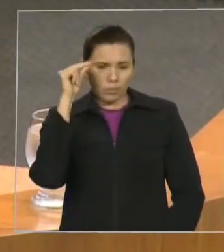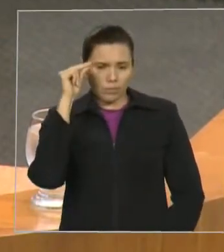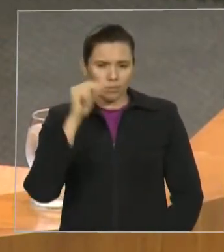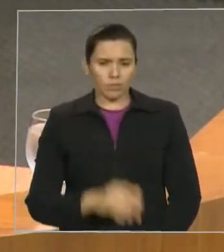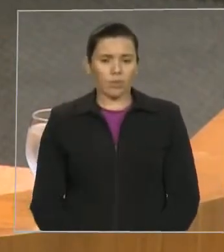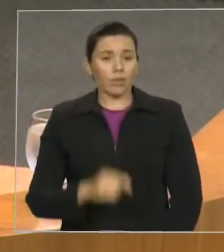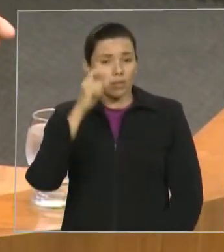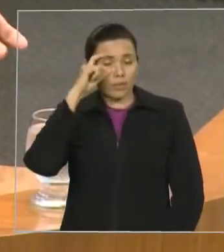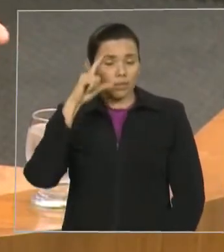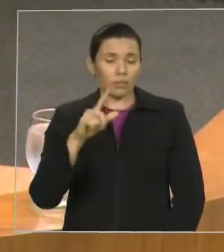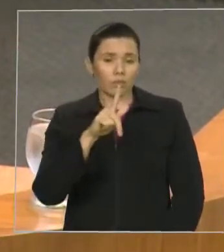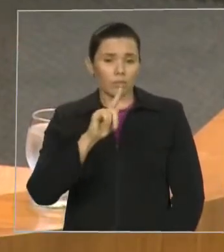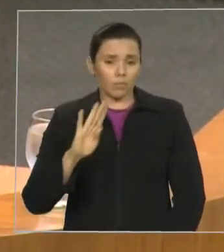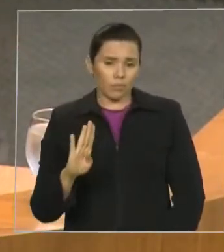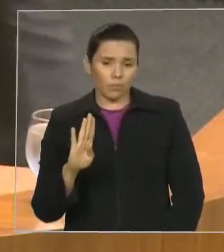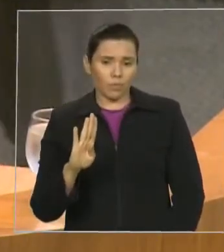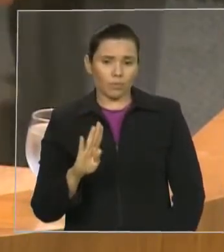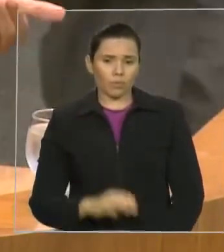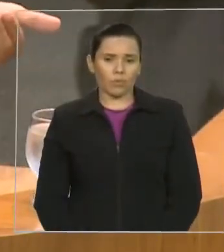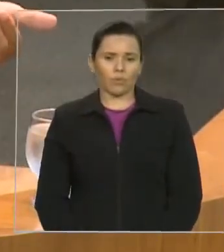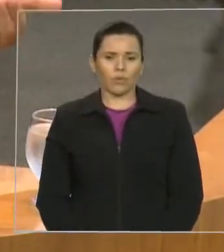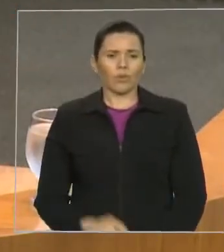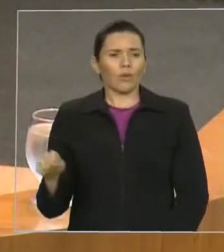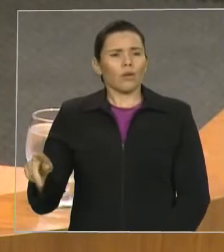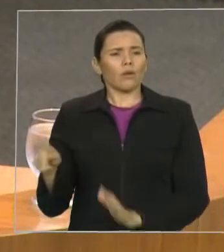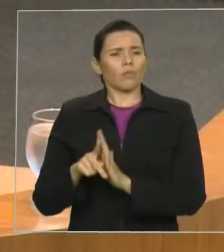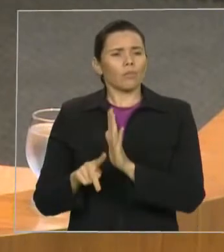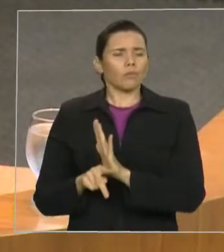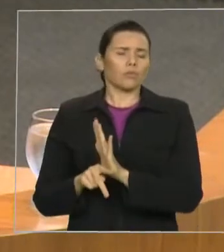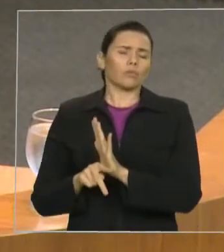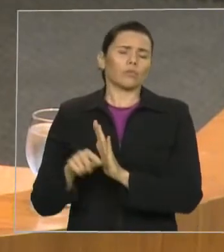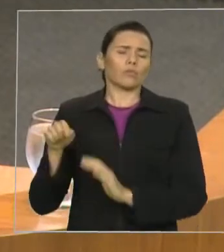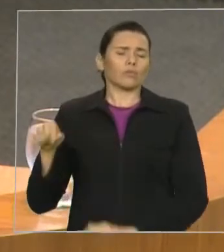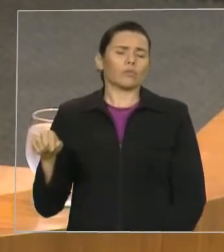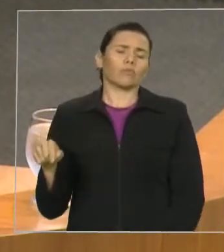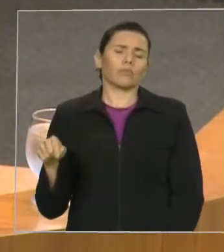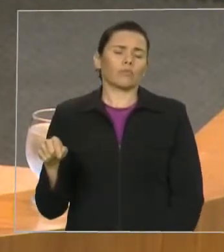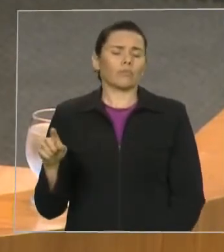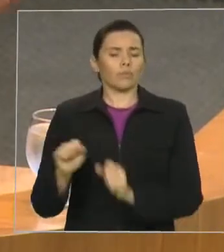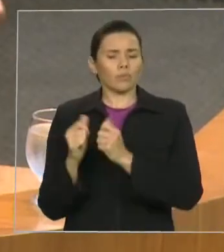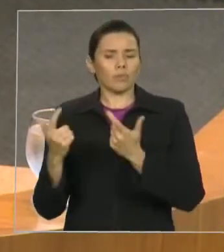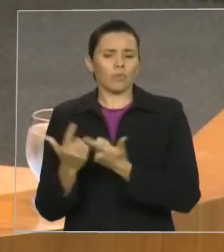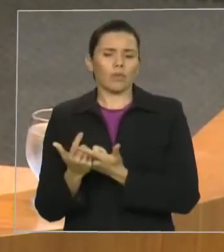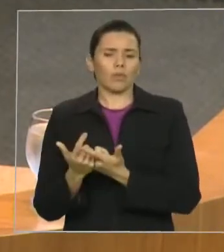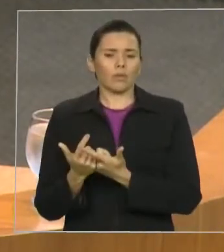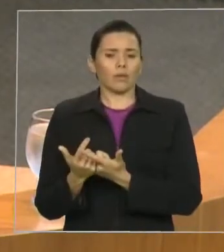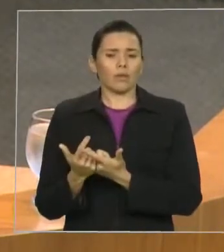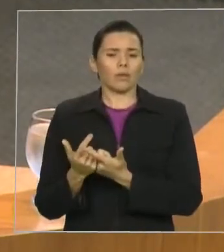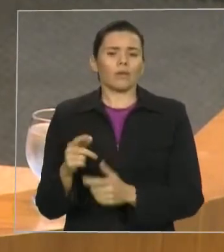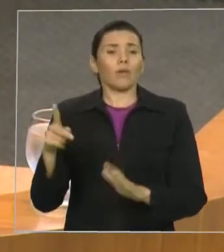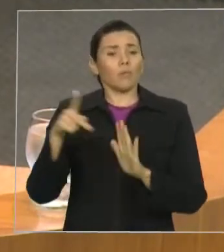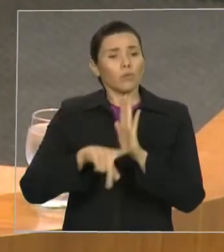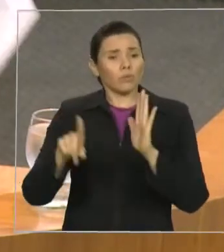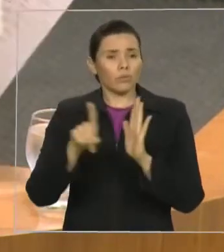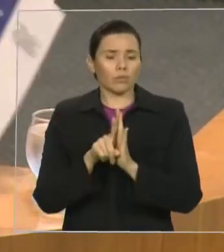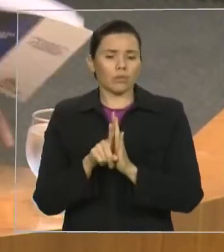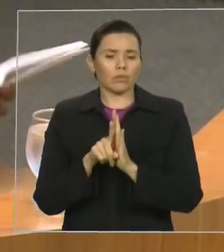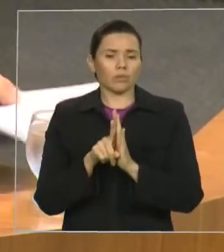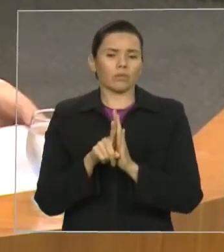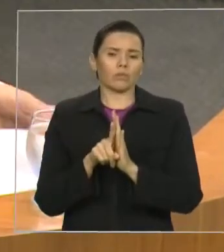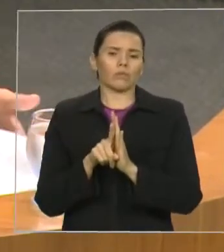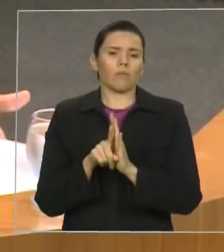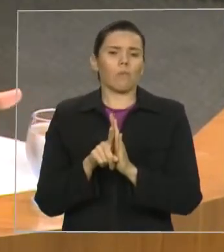em projetos de iniciativa da Assembleia, inclusive anteprojeto de lei, cuja competência seja iniciativa exclusiva dos demais